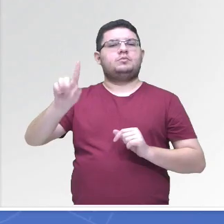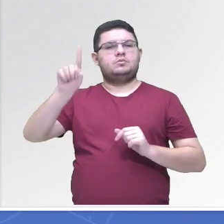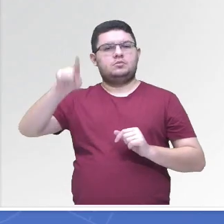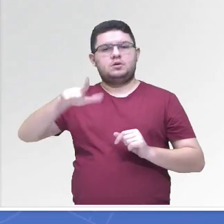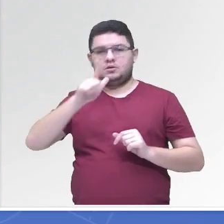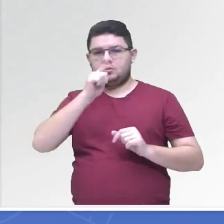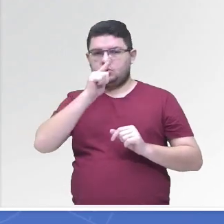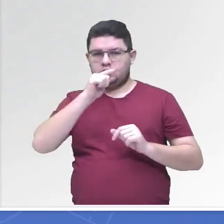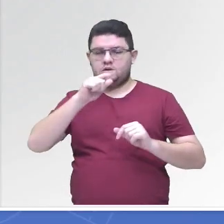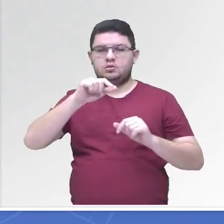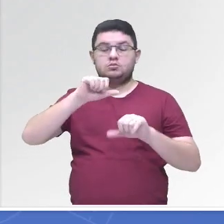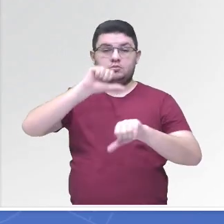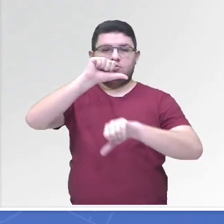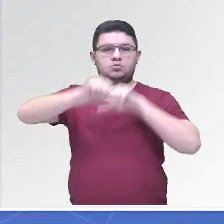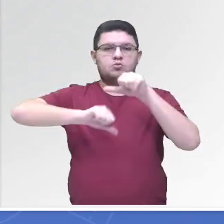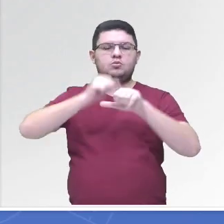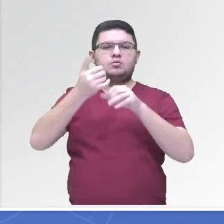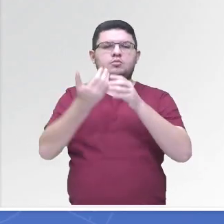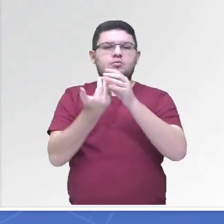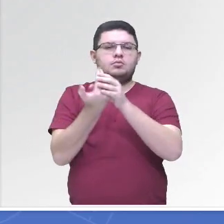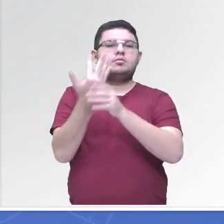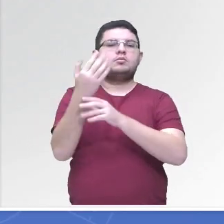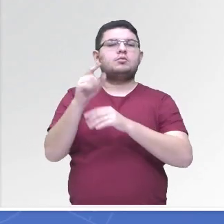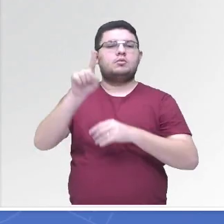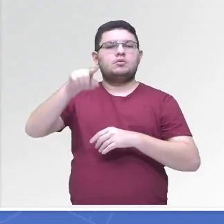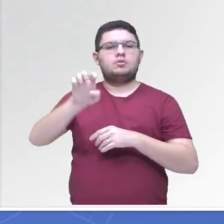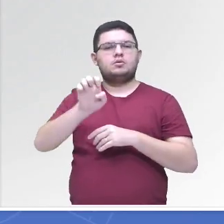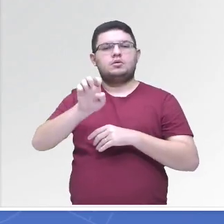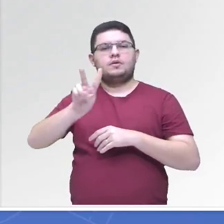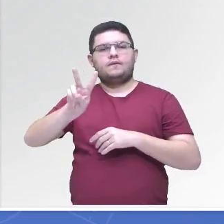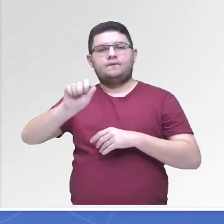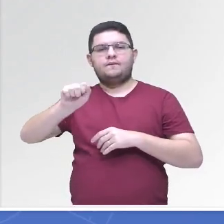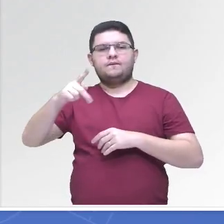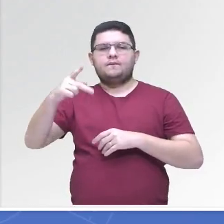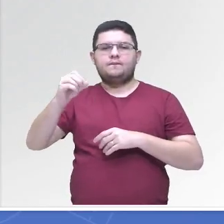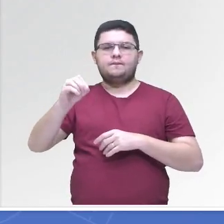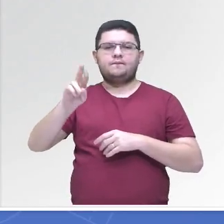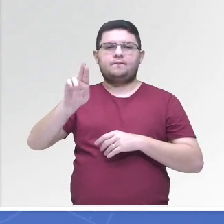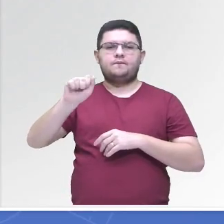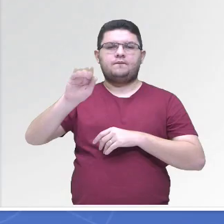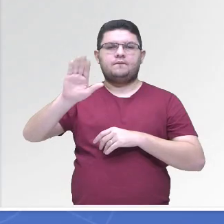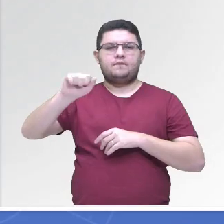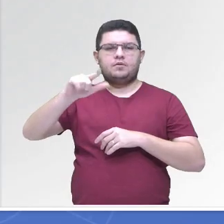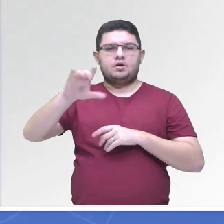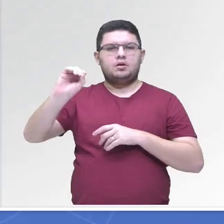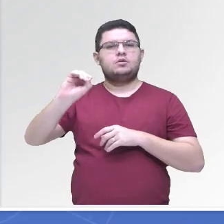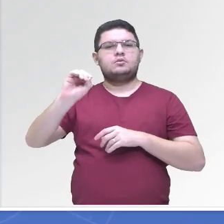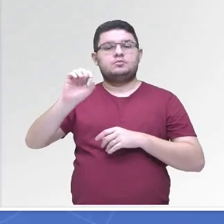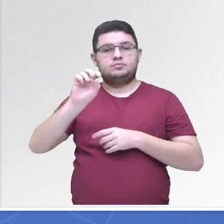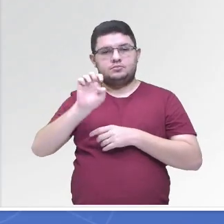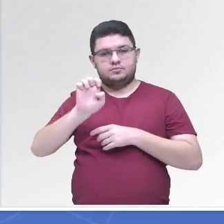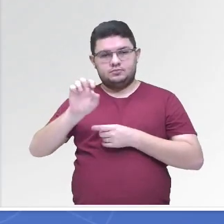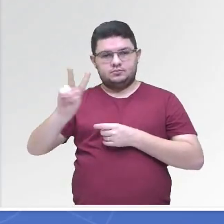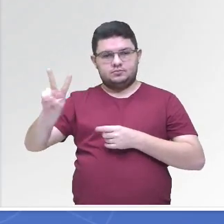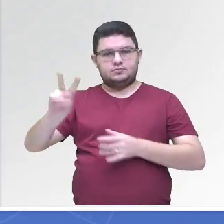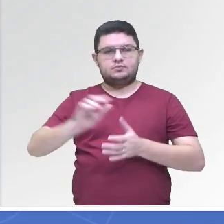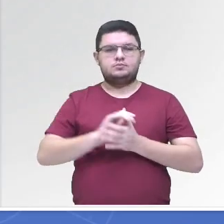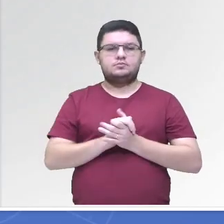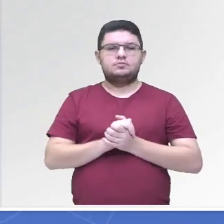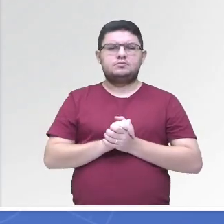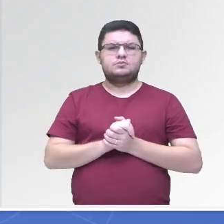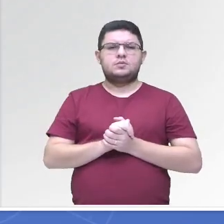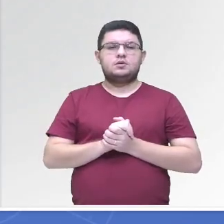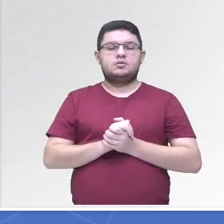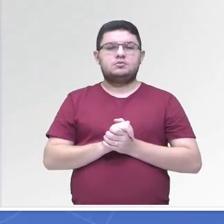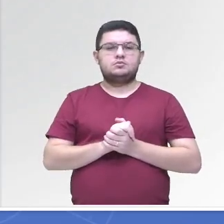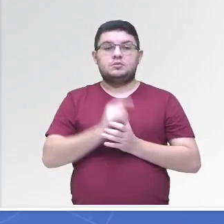evaporação. Evaporação é a passagem do líquido para o gasoso de forma lenta. É